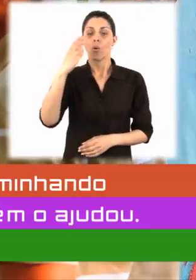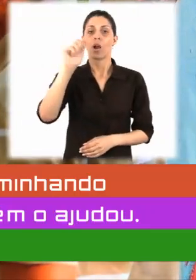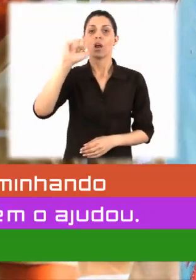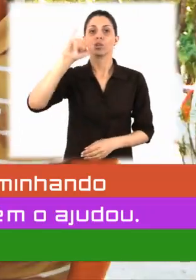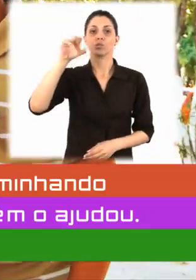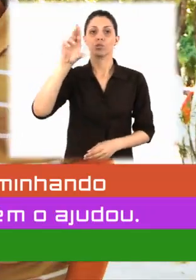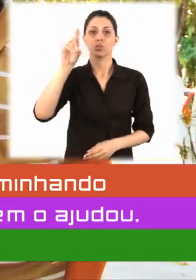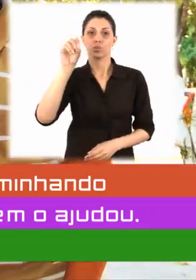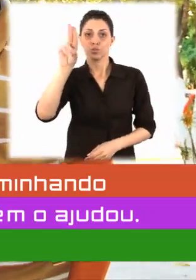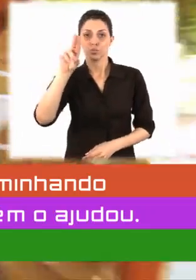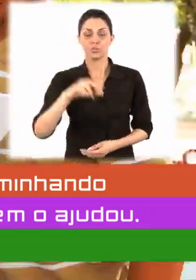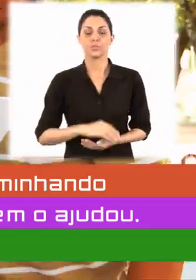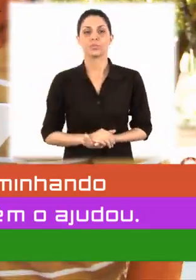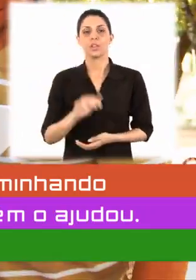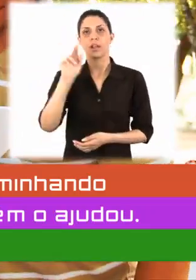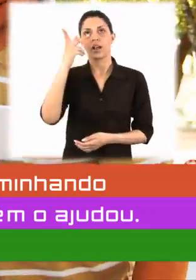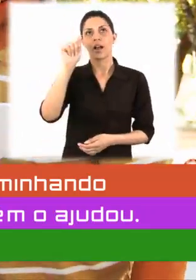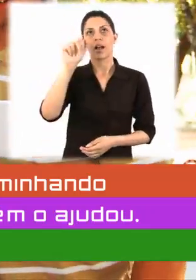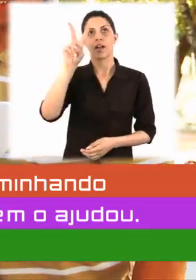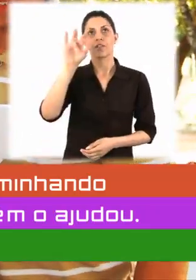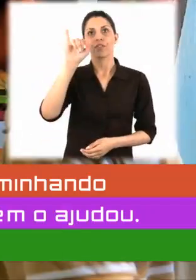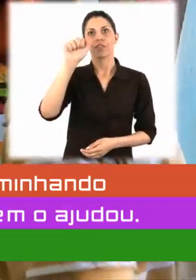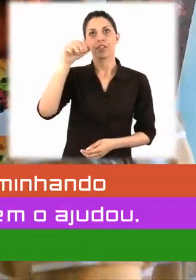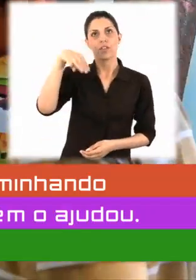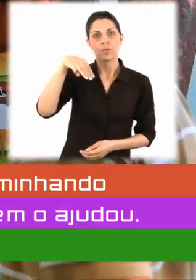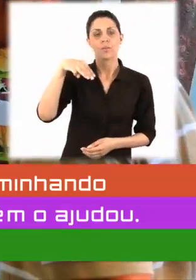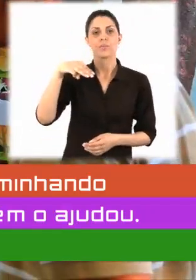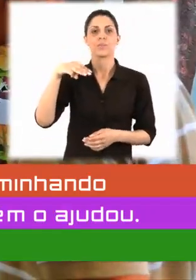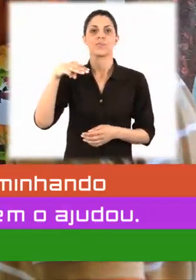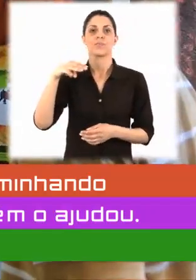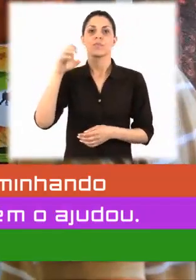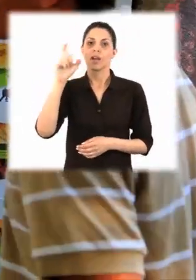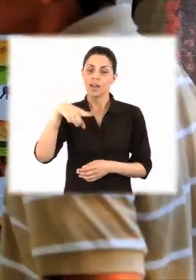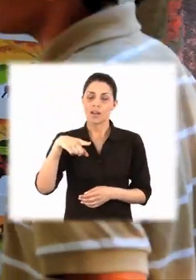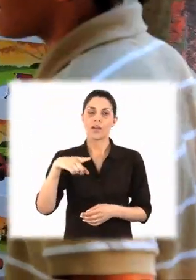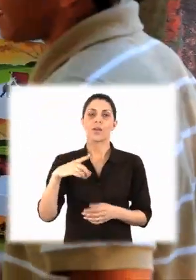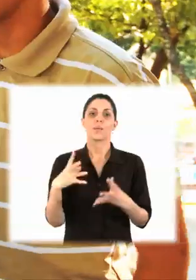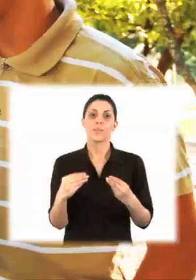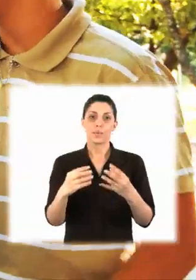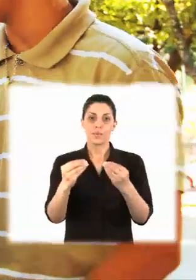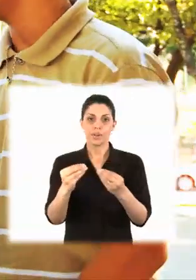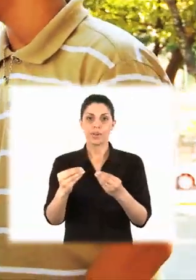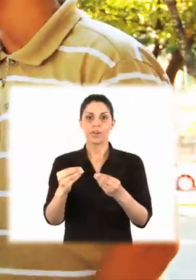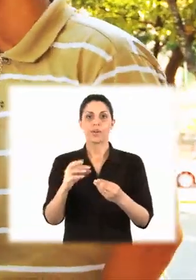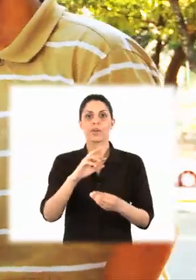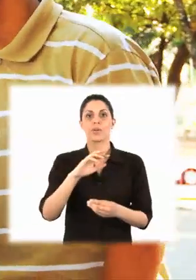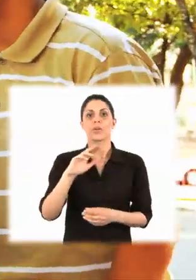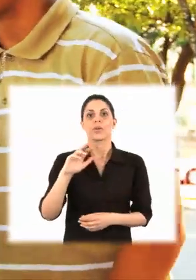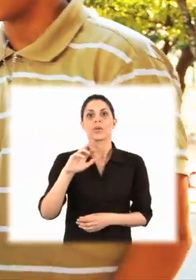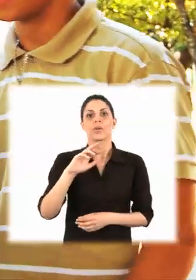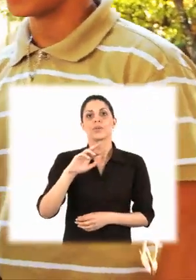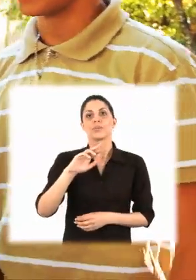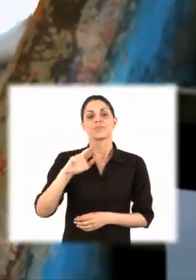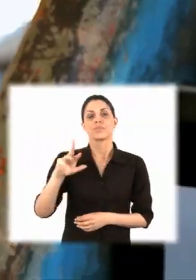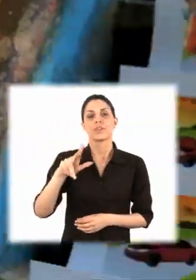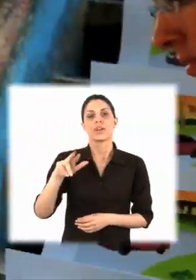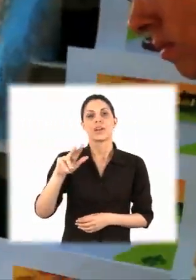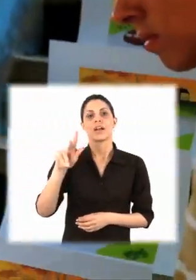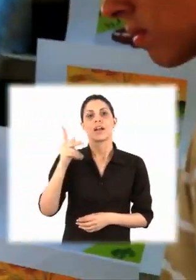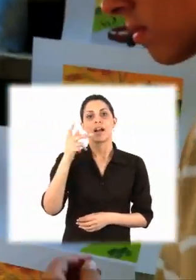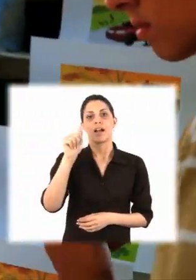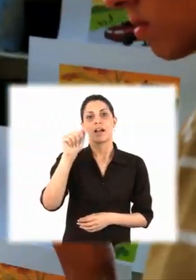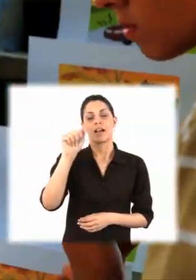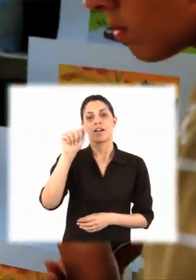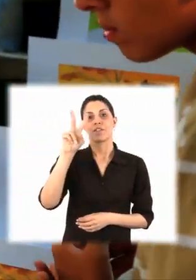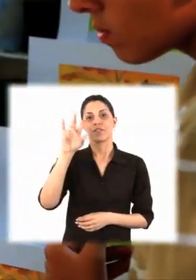ninguém o ajudou. Haviam casas. É, né? Ela usou o plural. E havia casas, não haviam casas. O